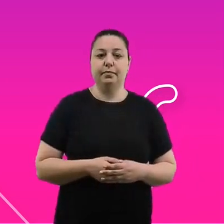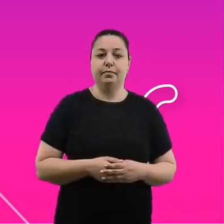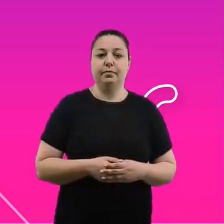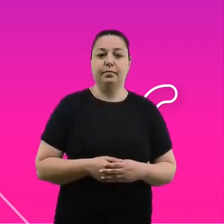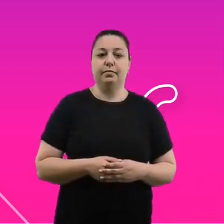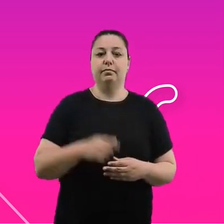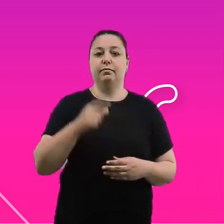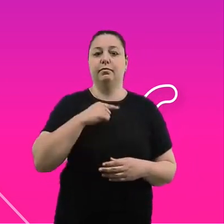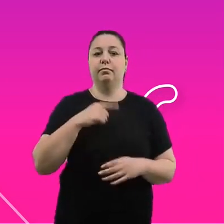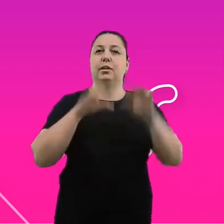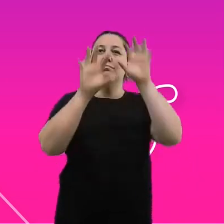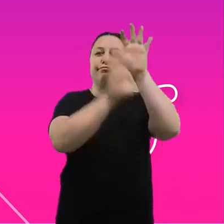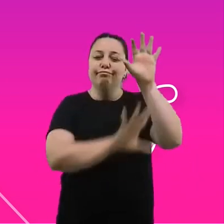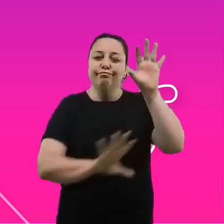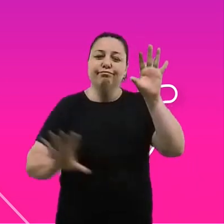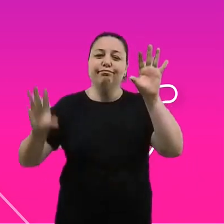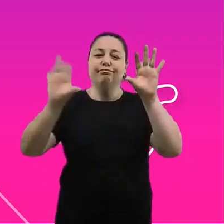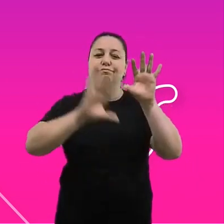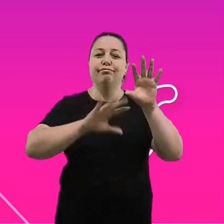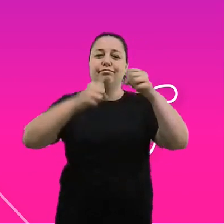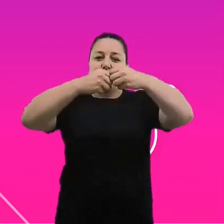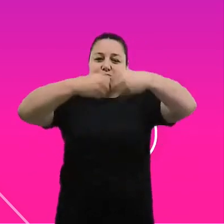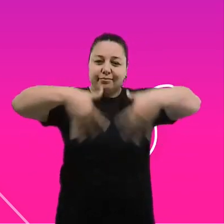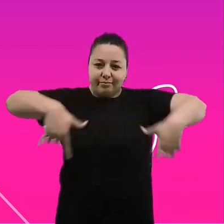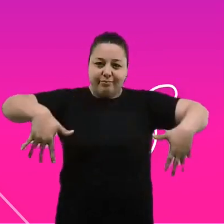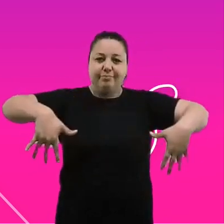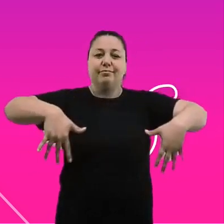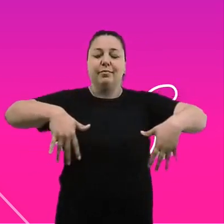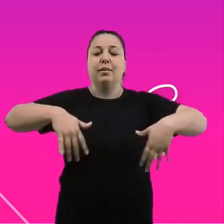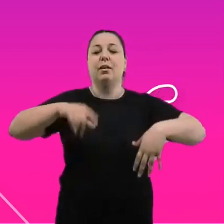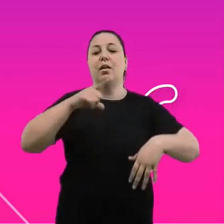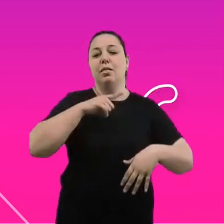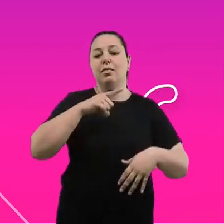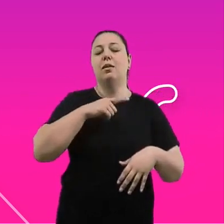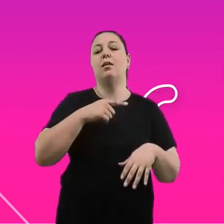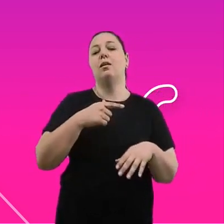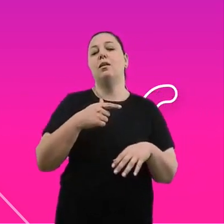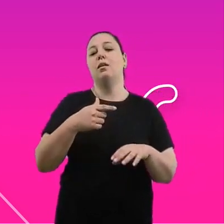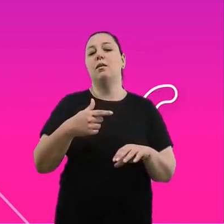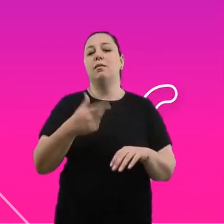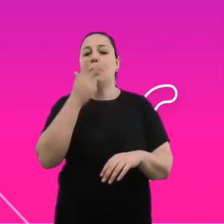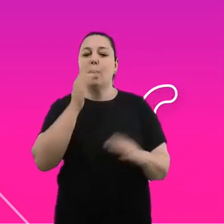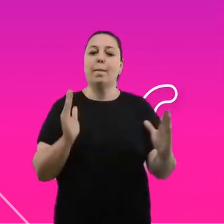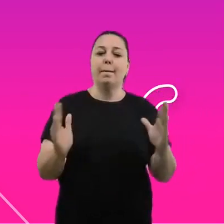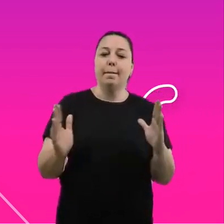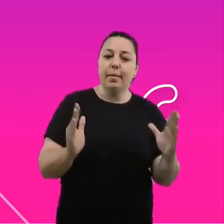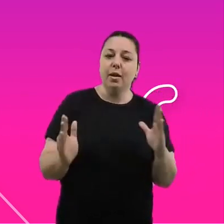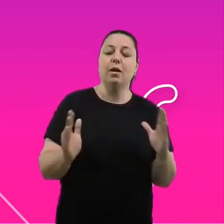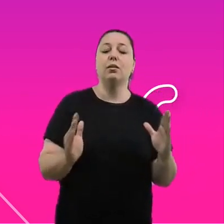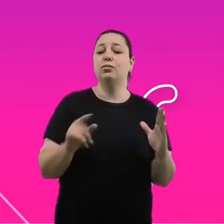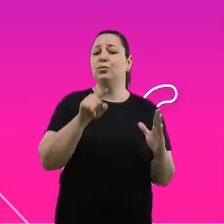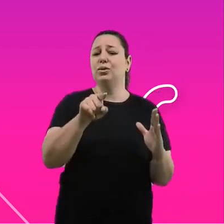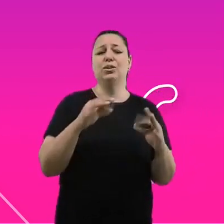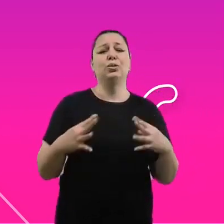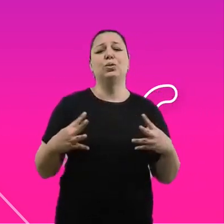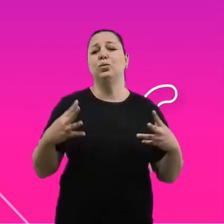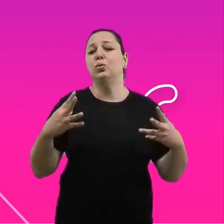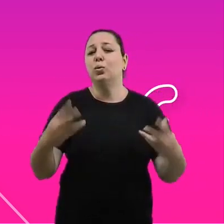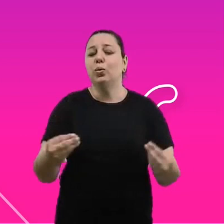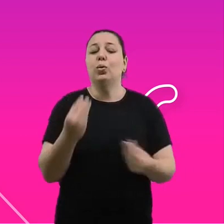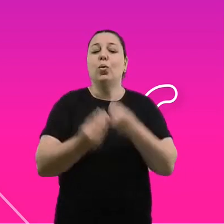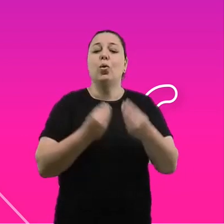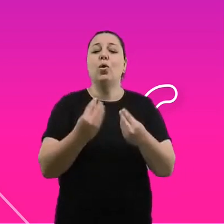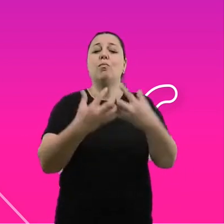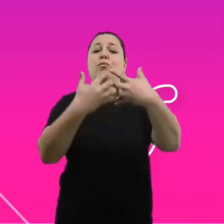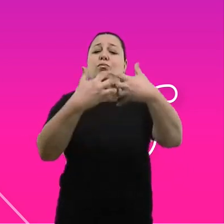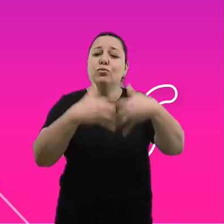painel, estabelecendo prazos ideais para cada ato dentro do processo, e essa é toda a tramitação do que eu poderia ocorrer dentro